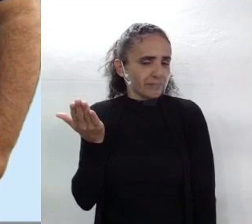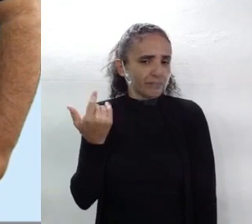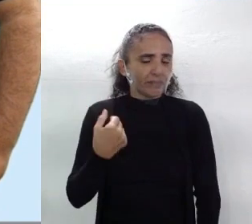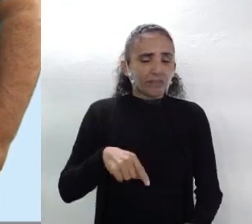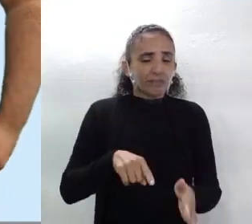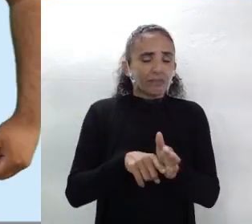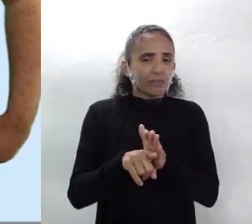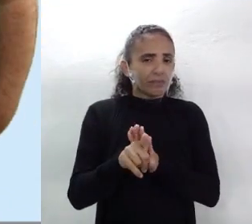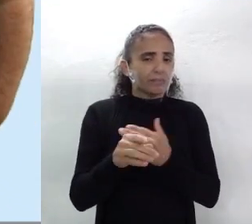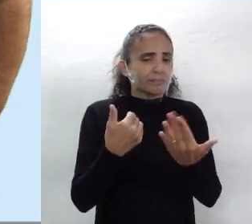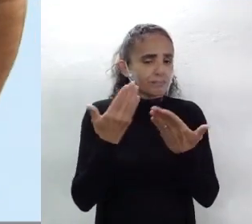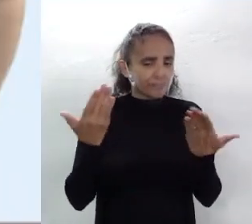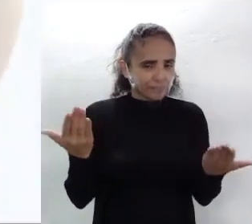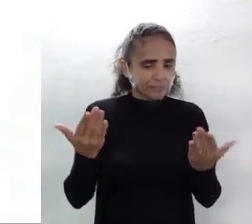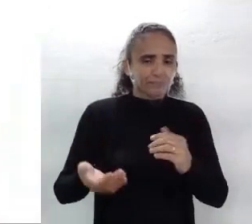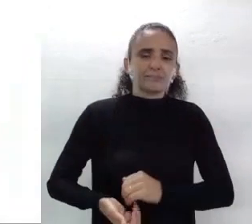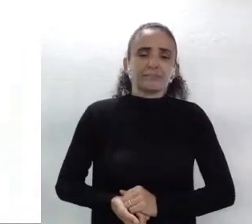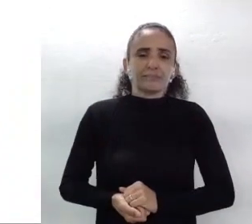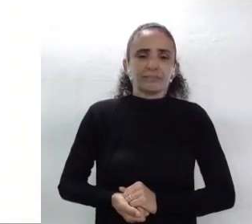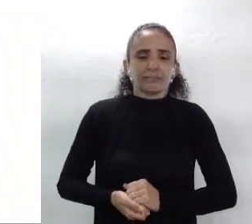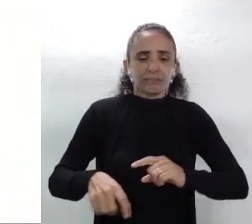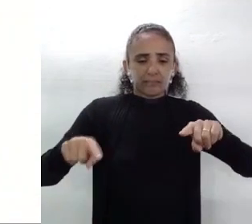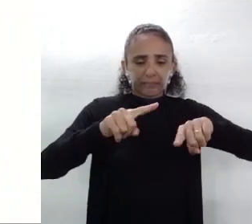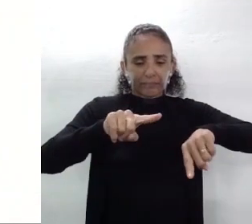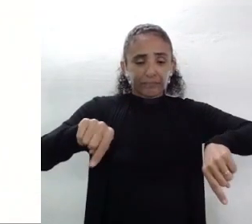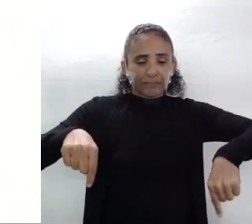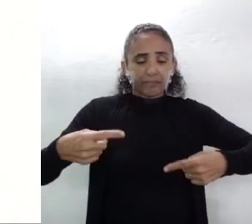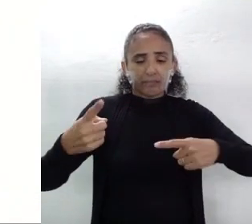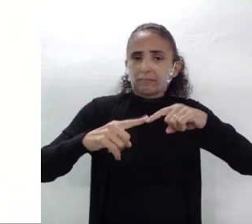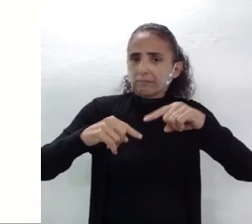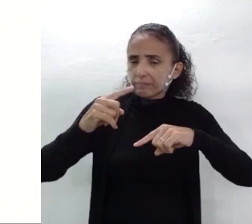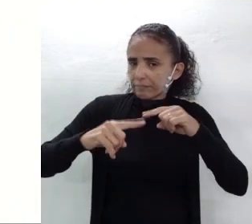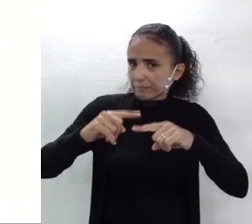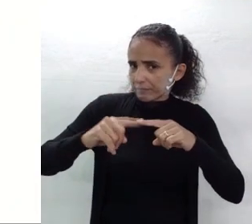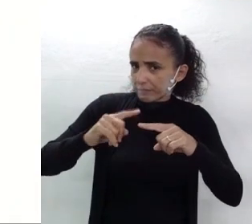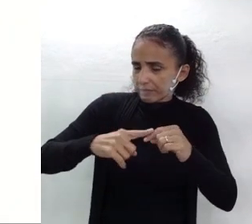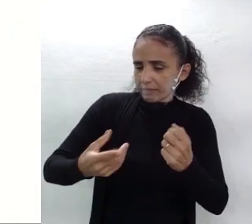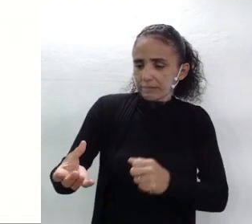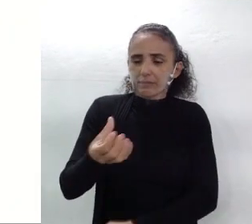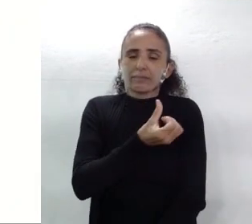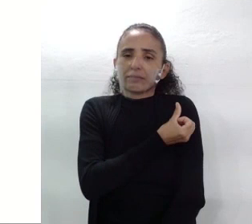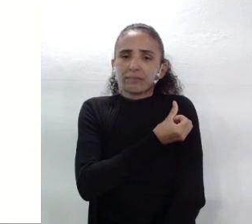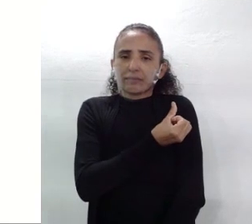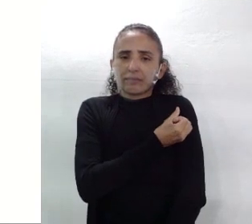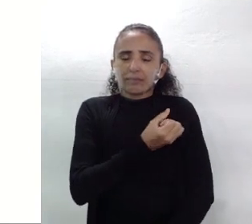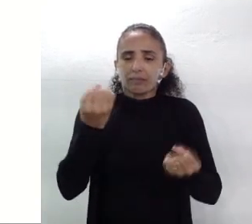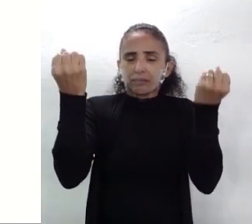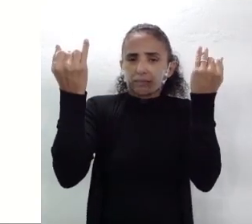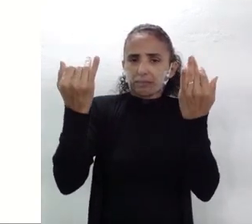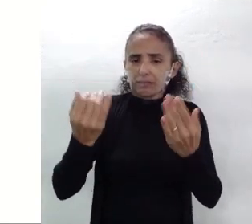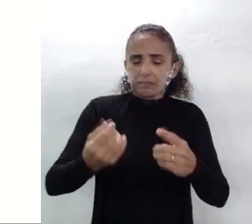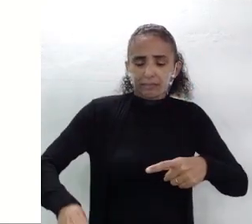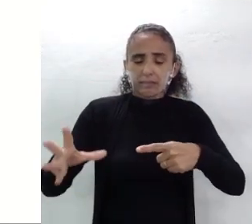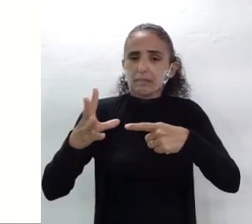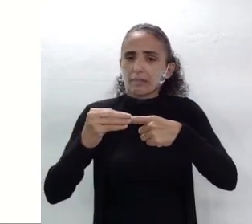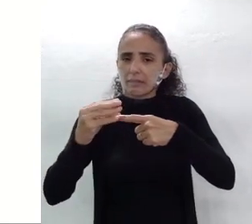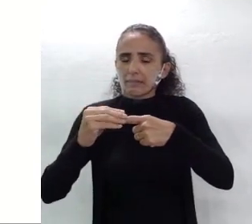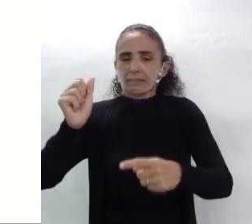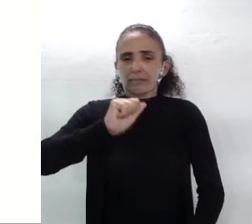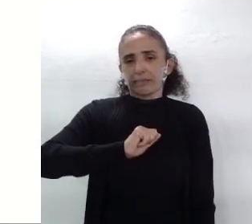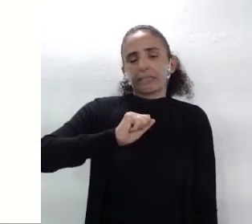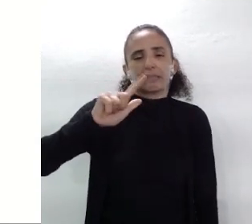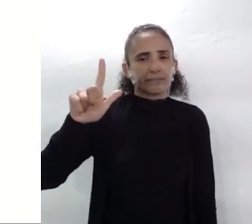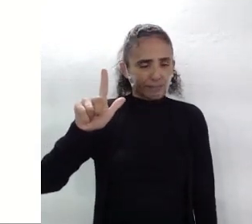questão. Seguinte, ó, na lista de materiais escolares do 6º ano, a quantidade do item de caneta azul, de tinta